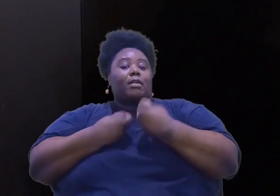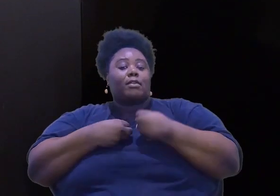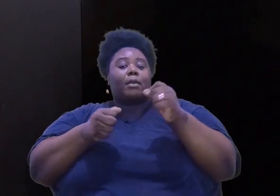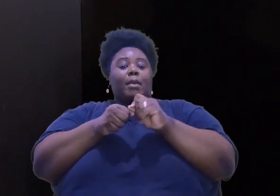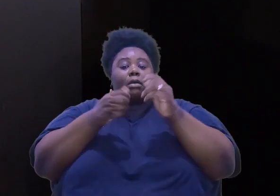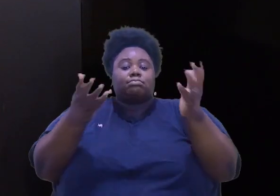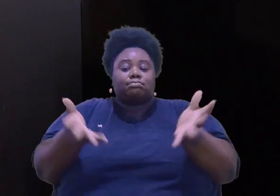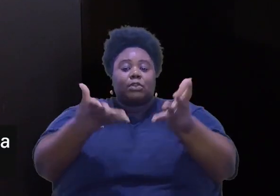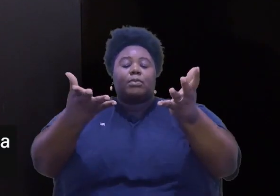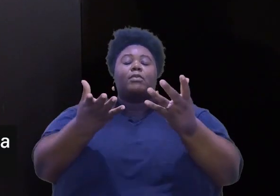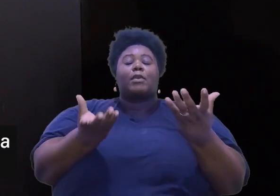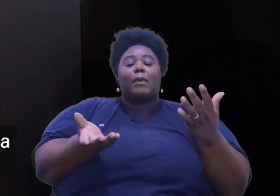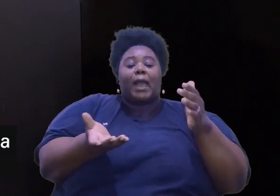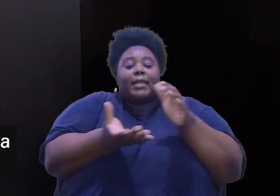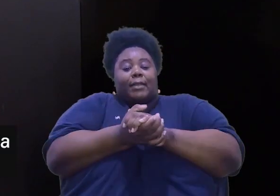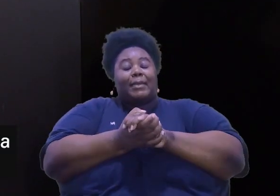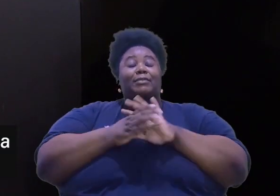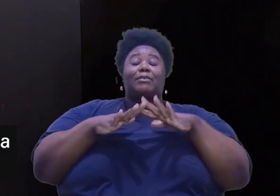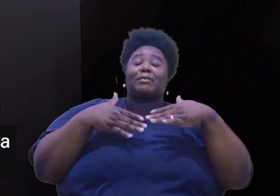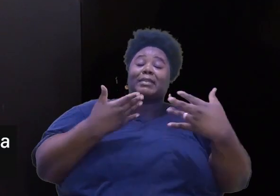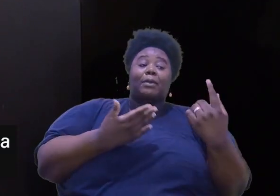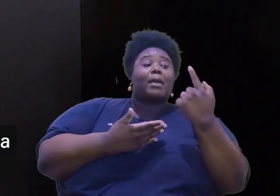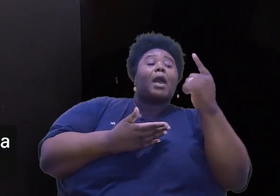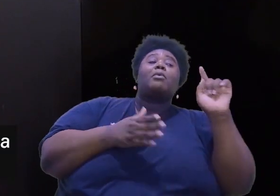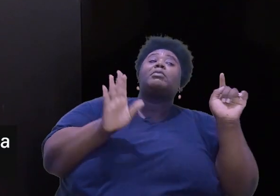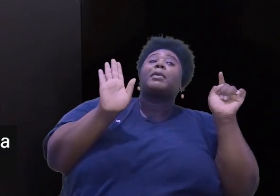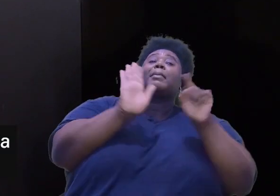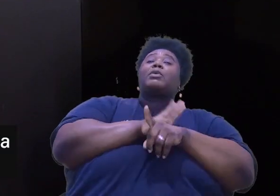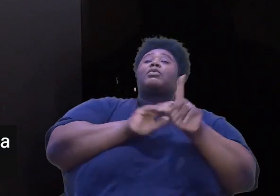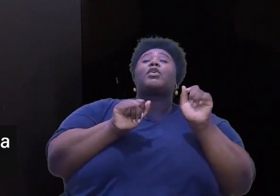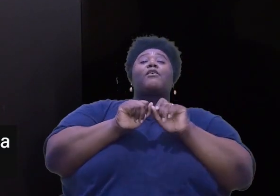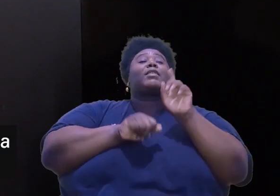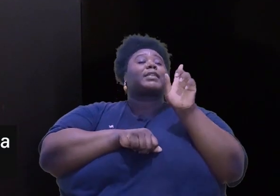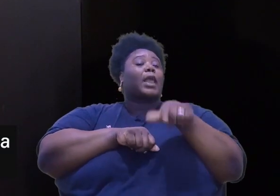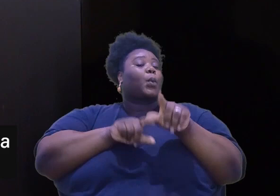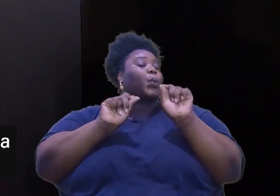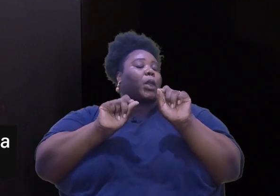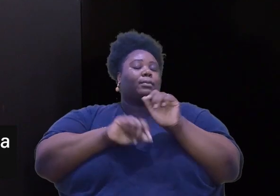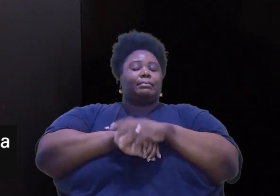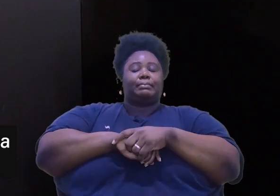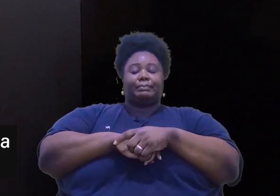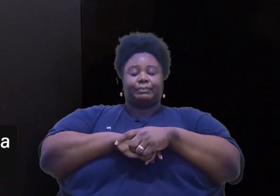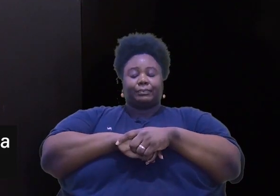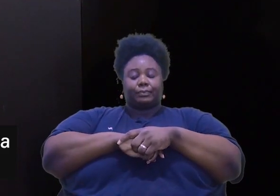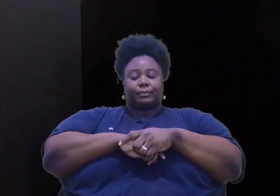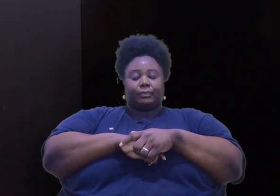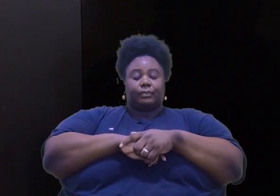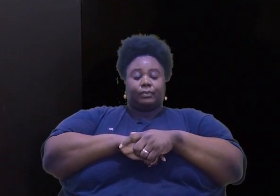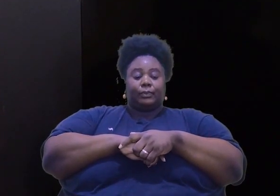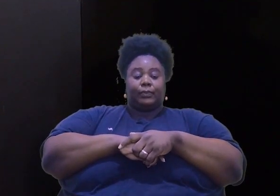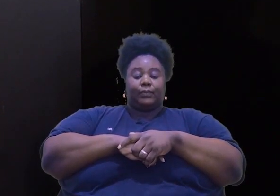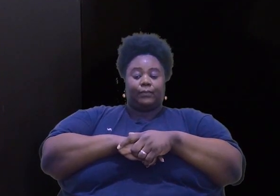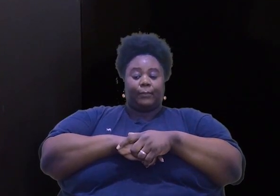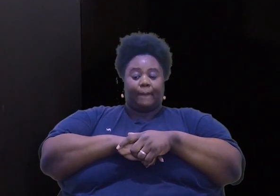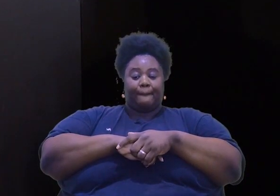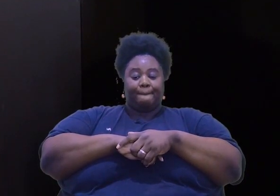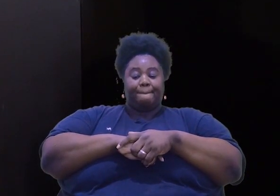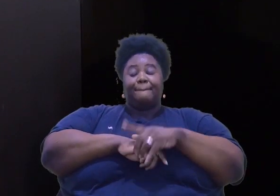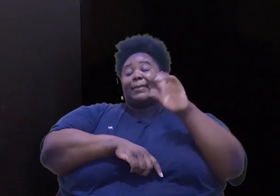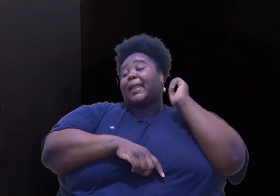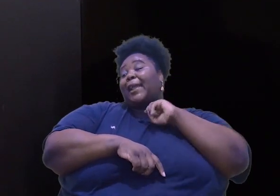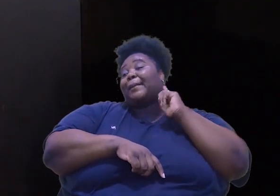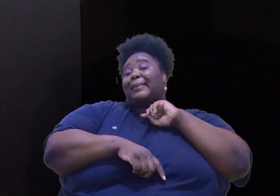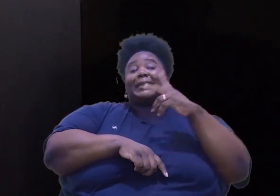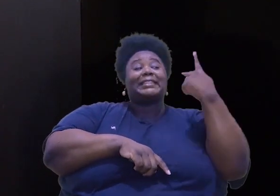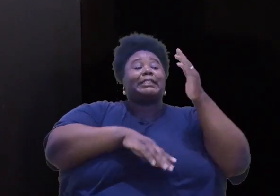esse casamento. E, com isso, a outra pergunta que eu fazia era Minas Gerais e os seus